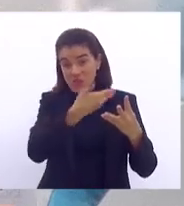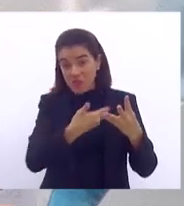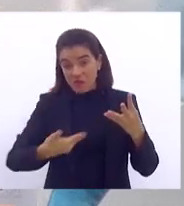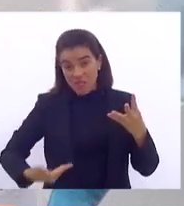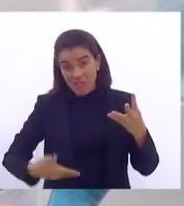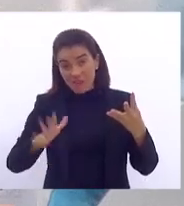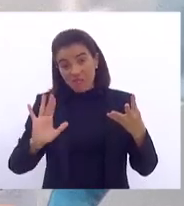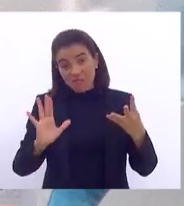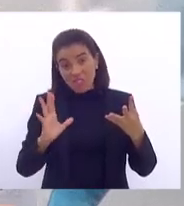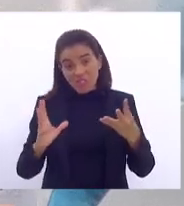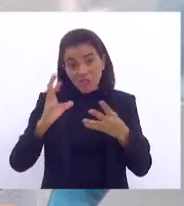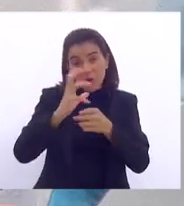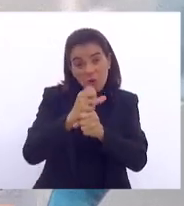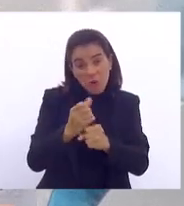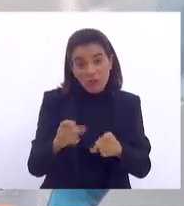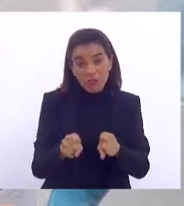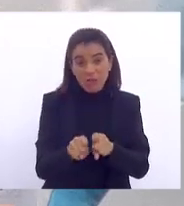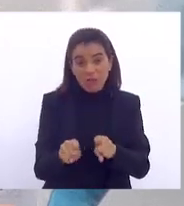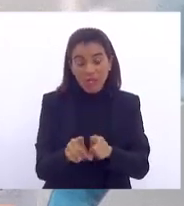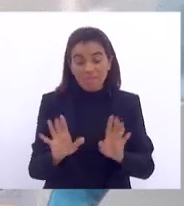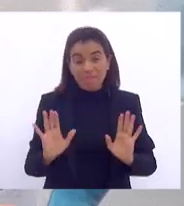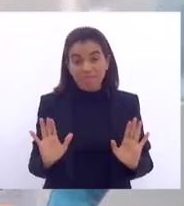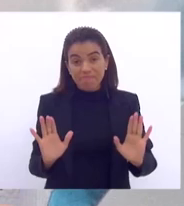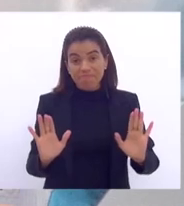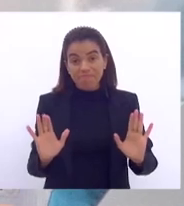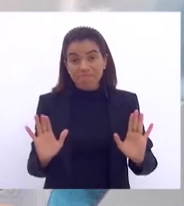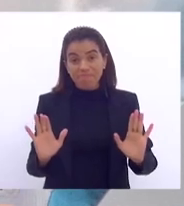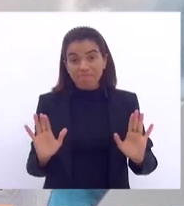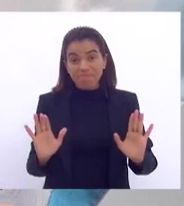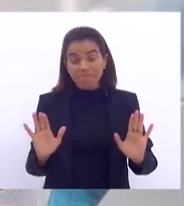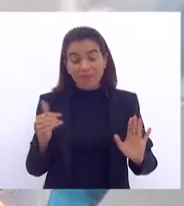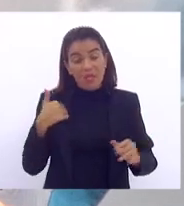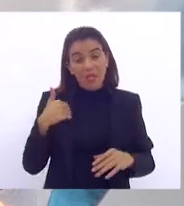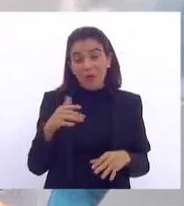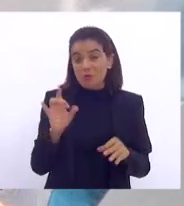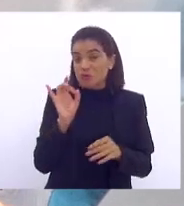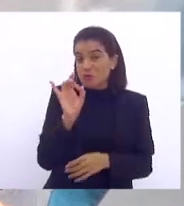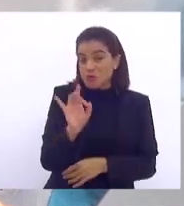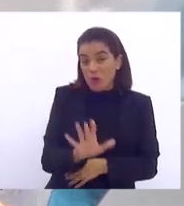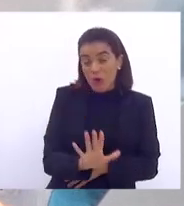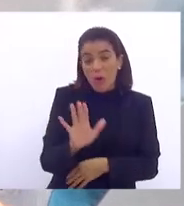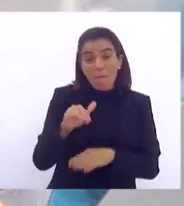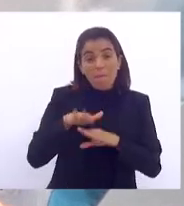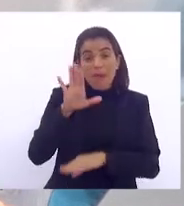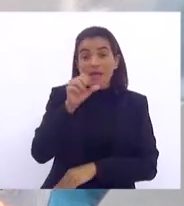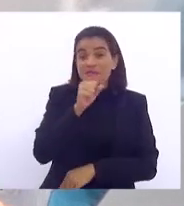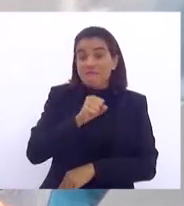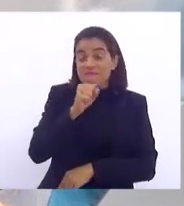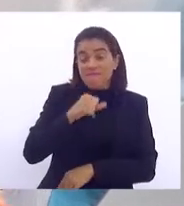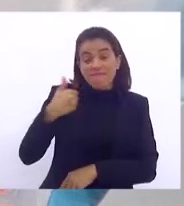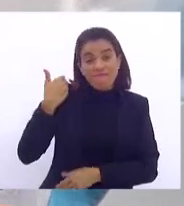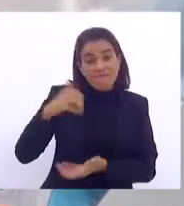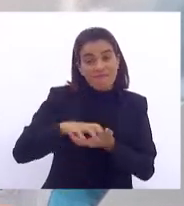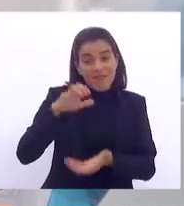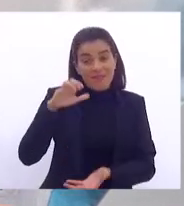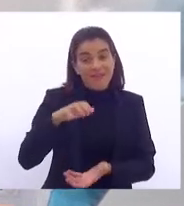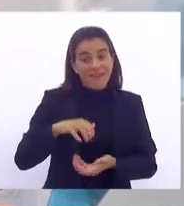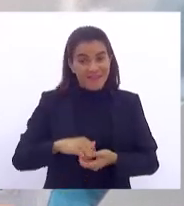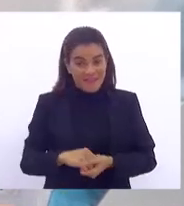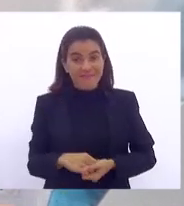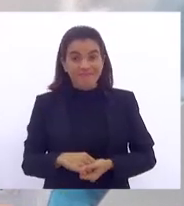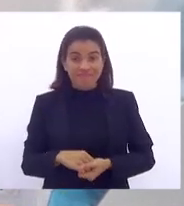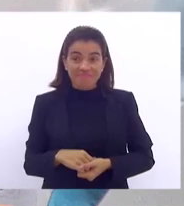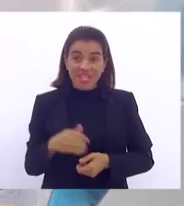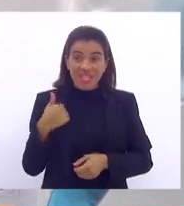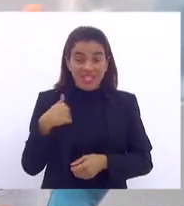exercício a gente empata em números de mandados eu sou única e exclusivamente o mais velho em idade Então agresso dessa